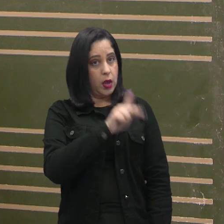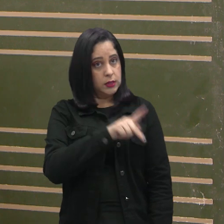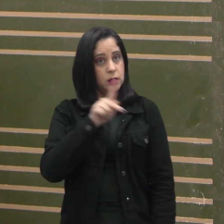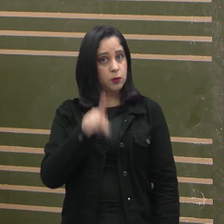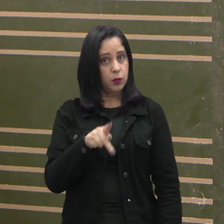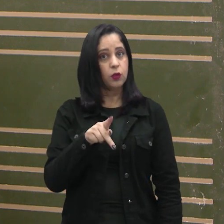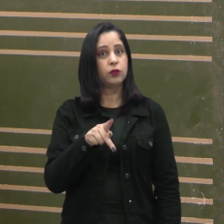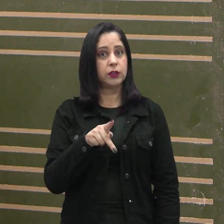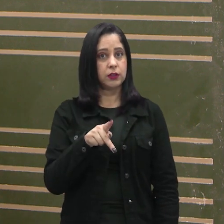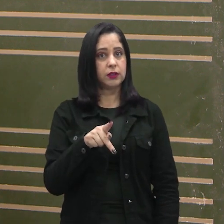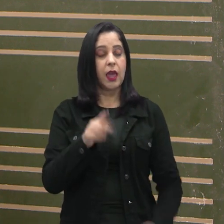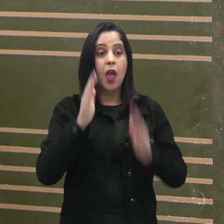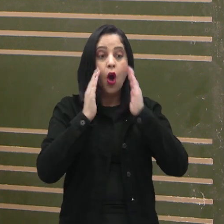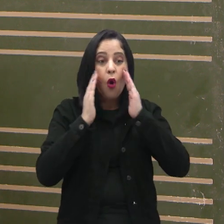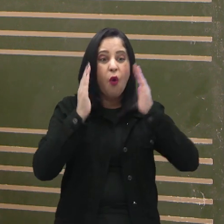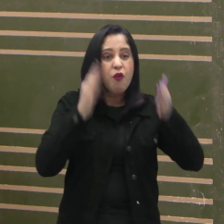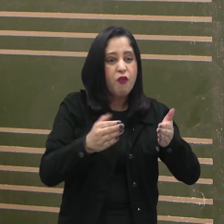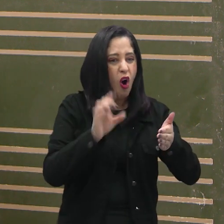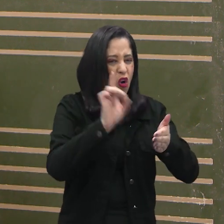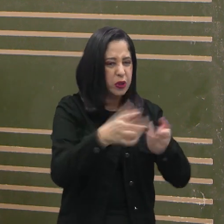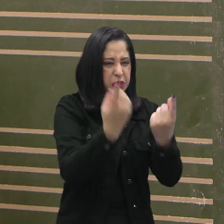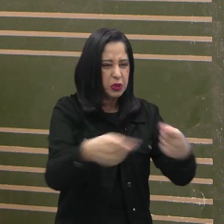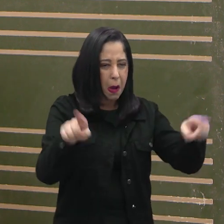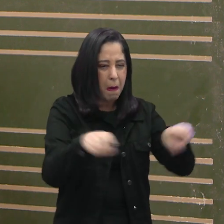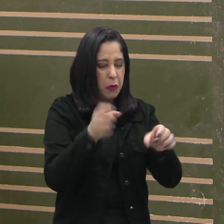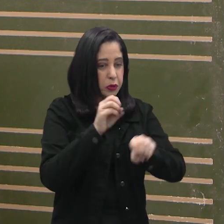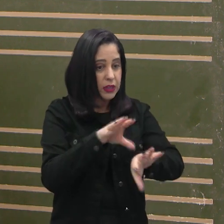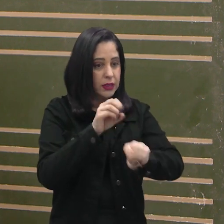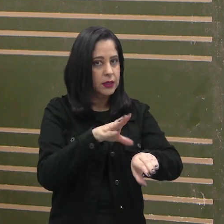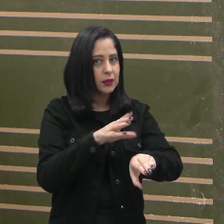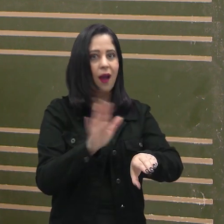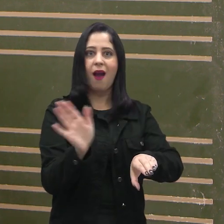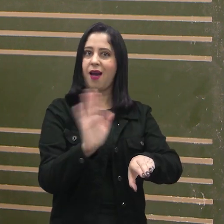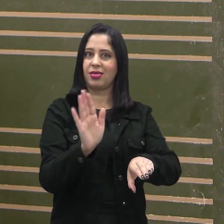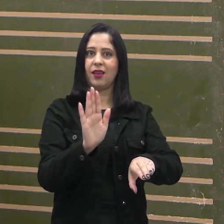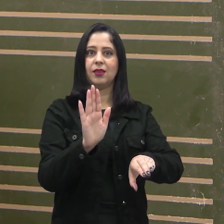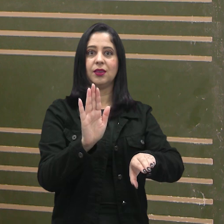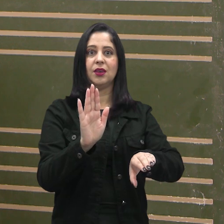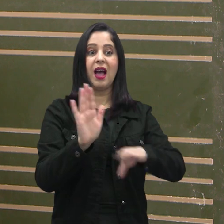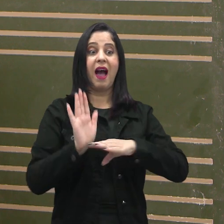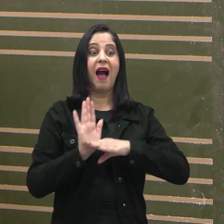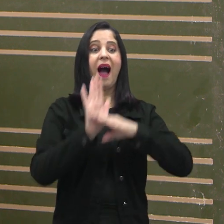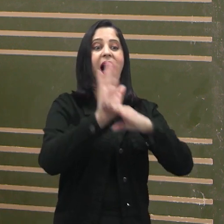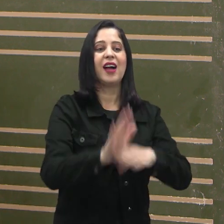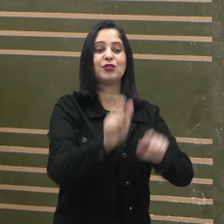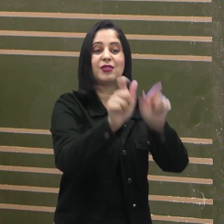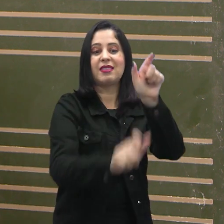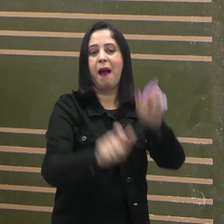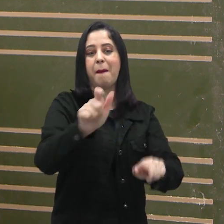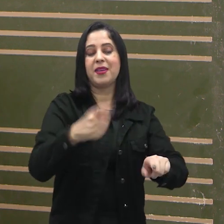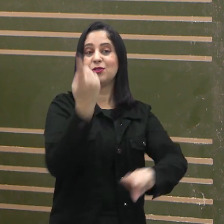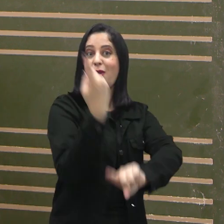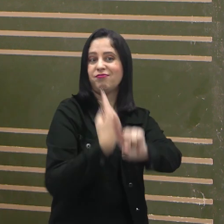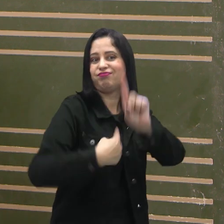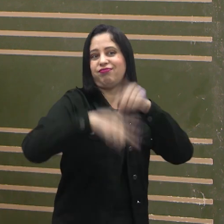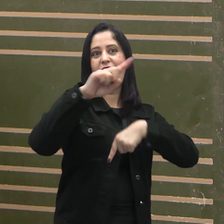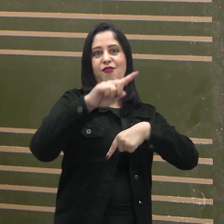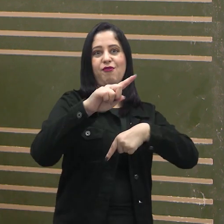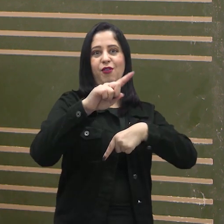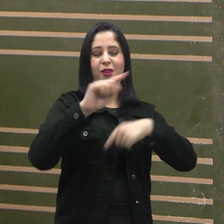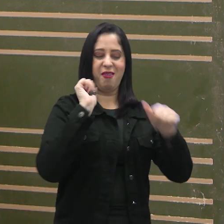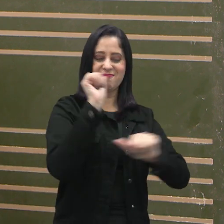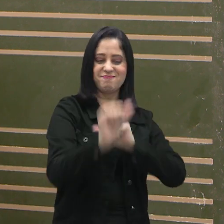como professor, o nosso foco não é música. A gente tenta ajudar a transformar um cidadão melhor, a formar um